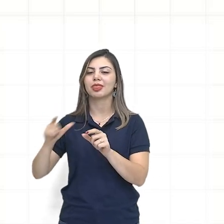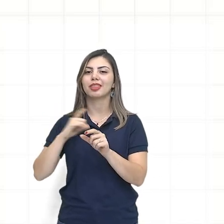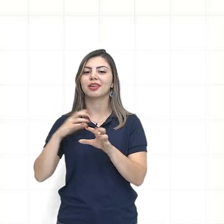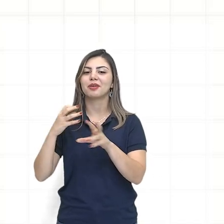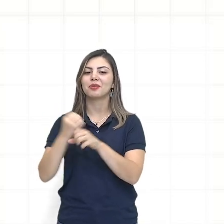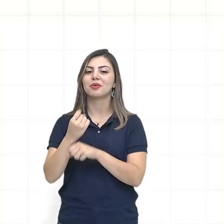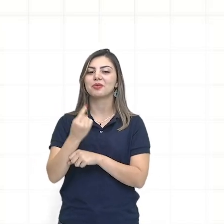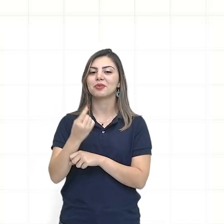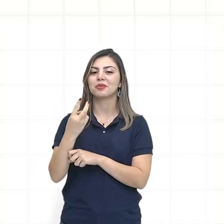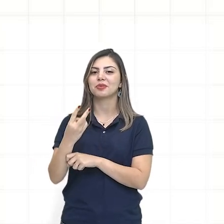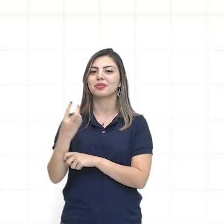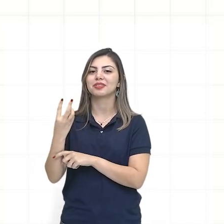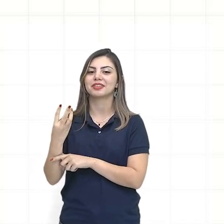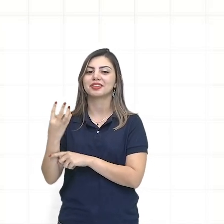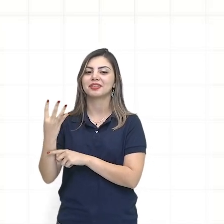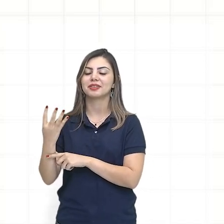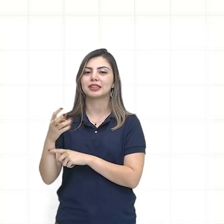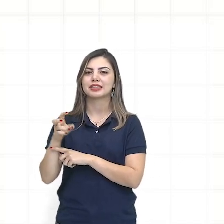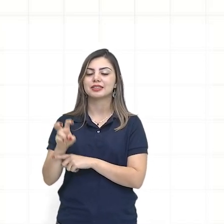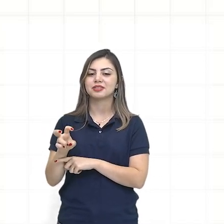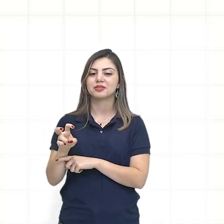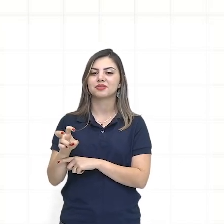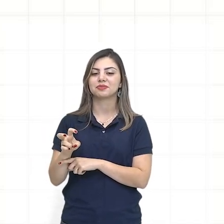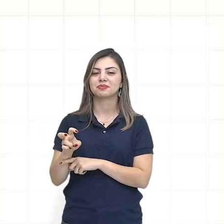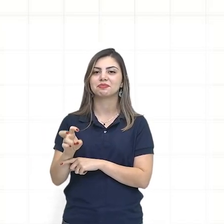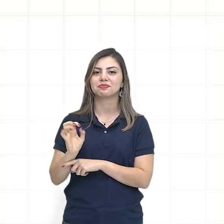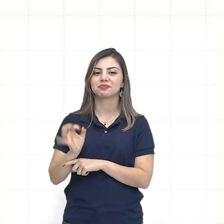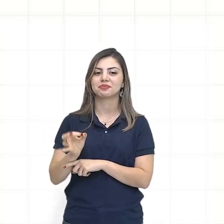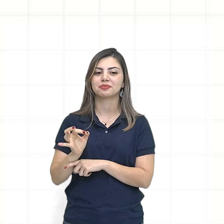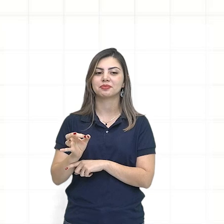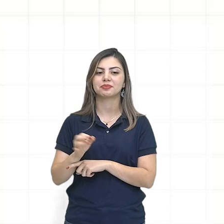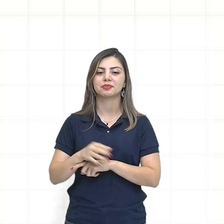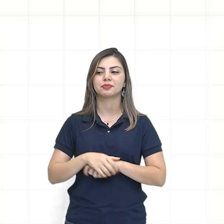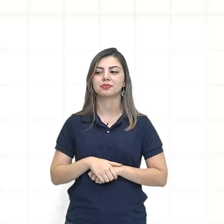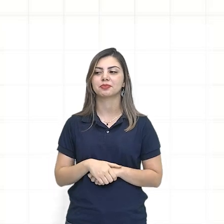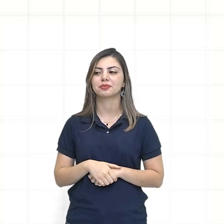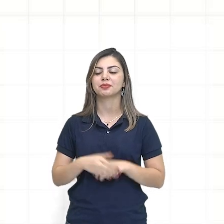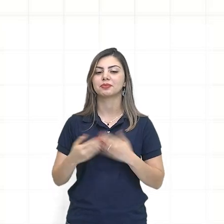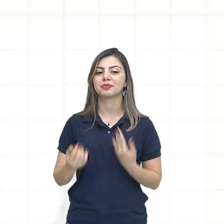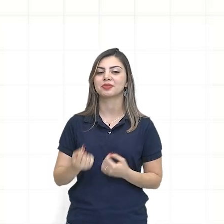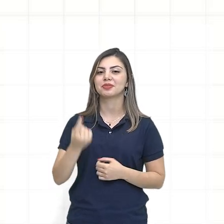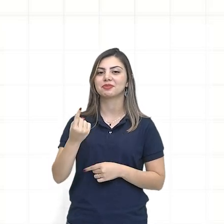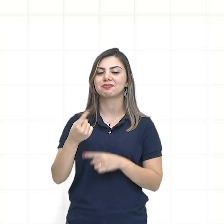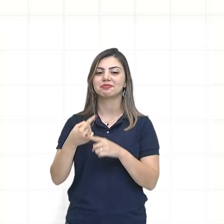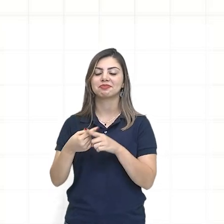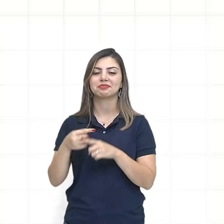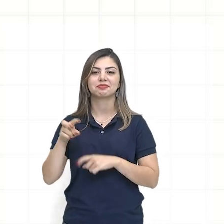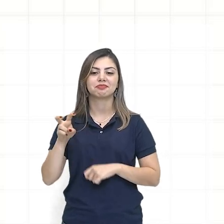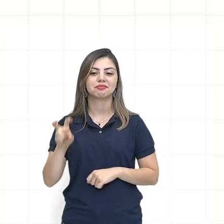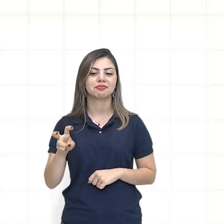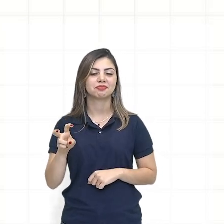2, 3, 4, 5. Então nós teríamos o que, ó? 1 vezes 5.